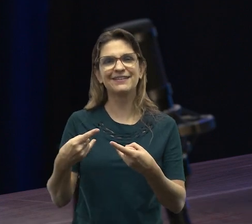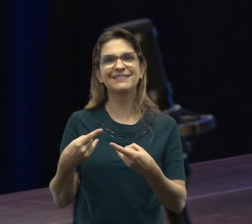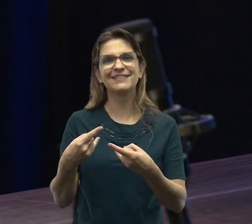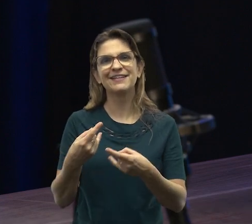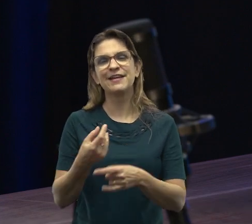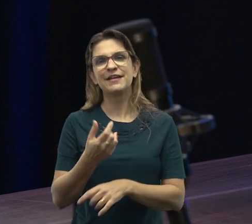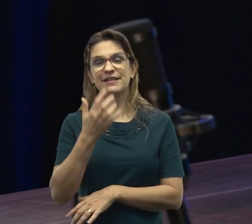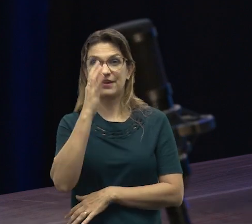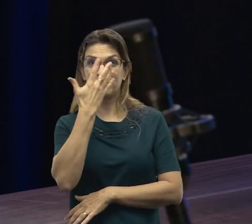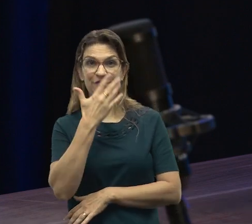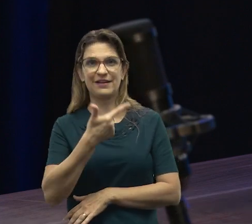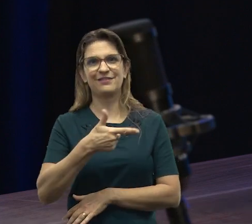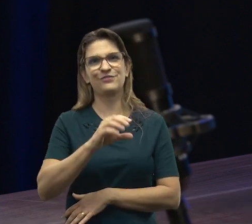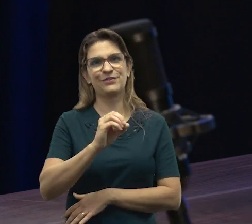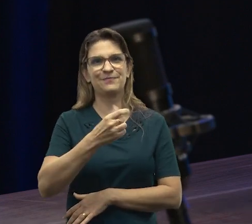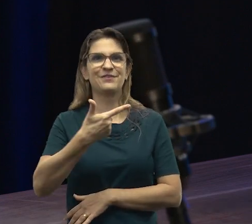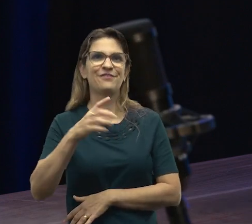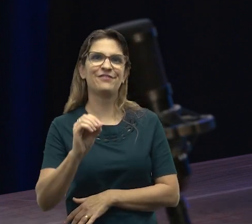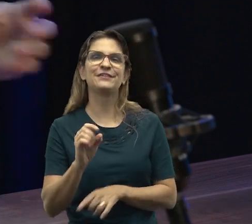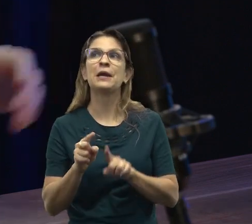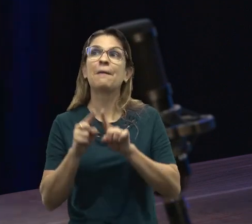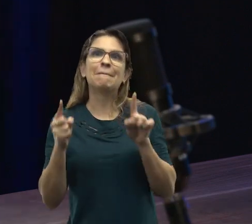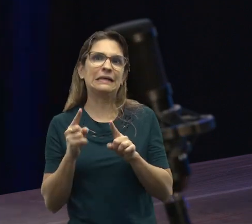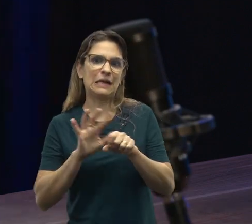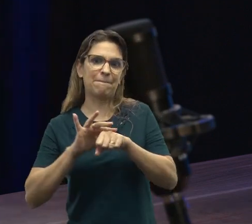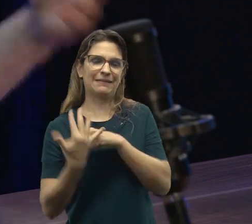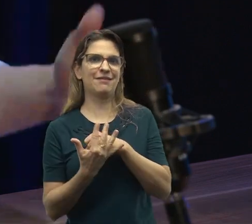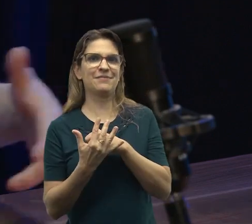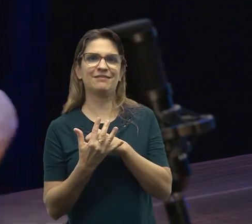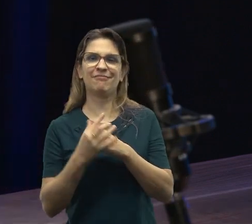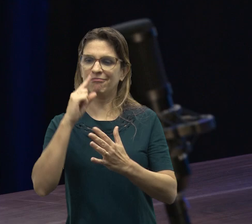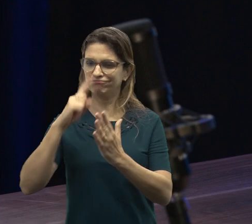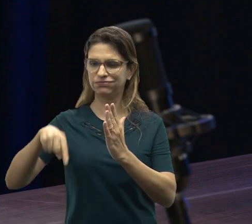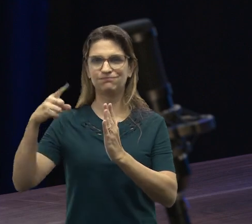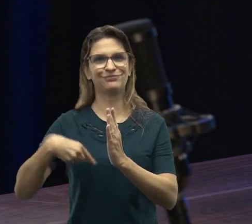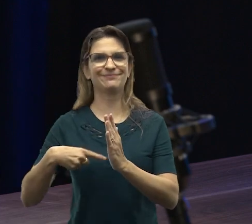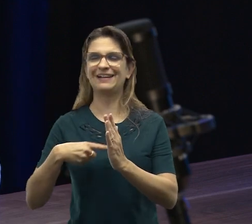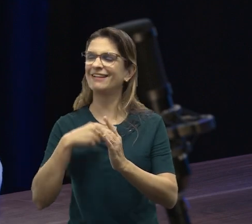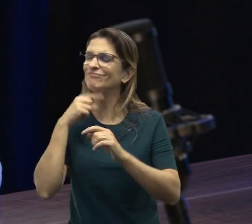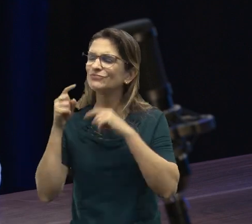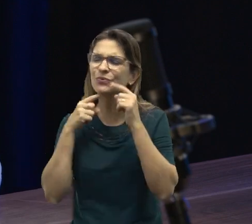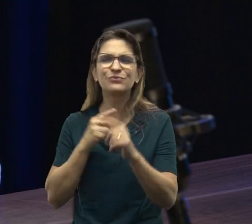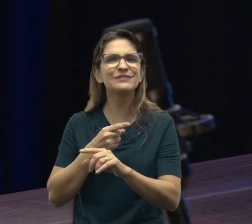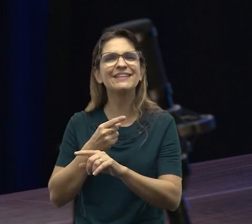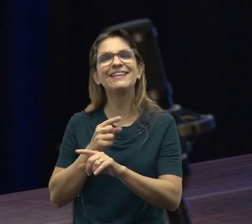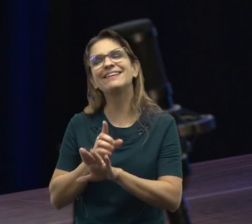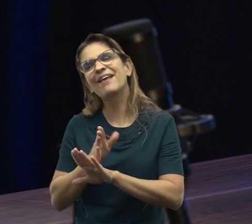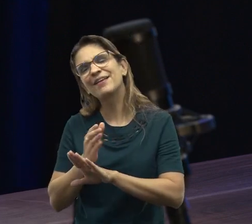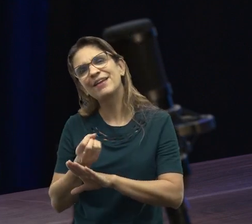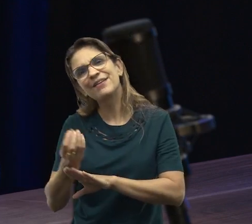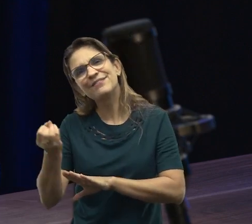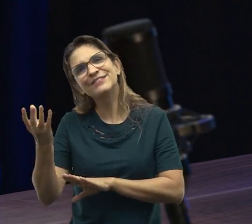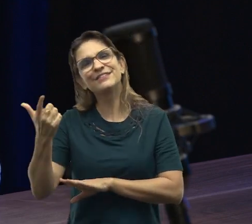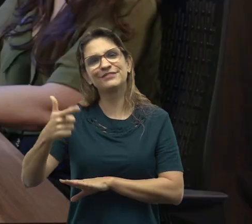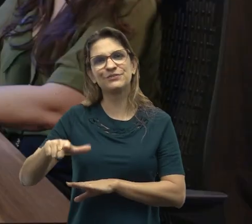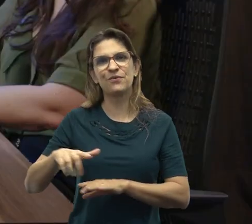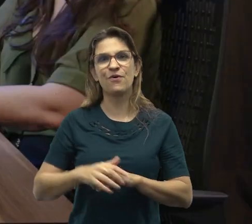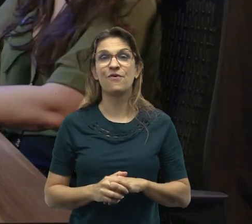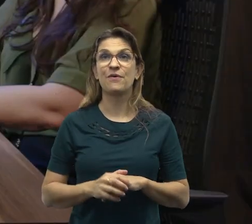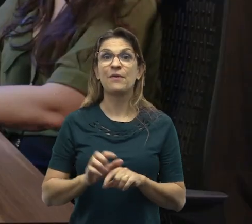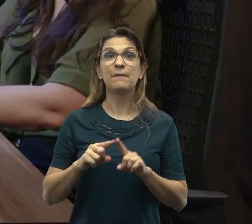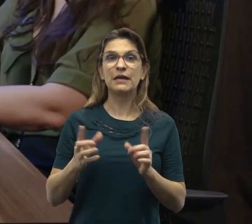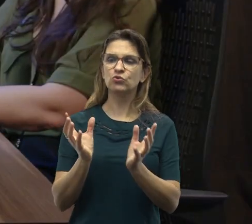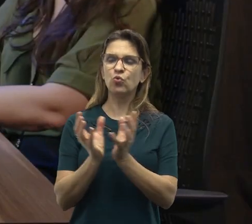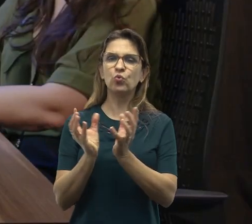Aí veio a pandemia, cancelaram o nosso voo, a gente não conseguiu mais ir. Um grupo ainda foi naquele momento, mas